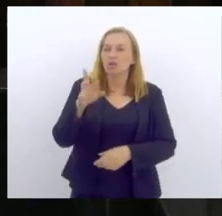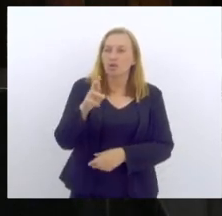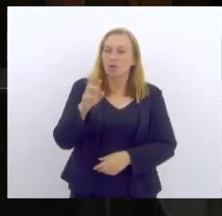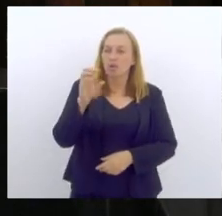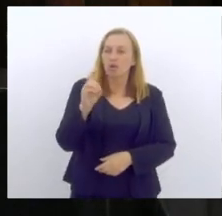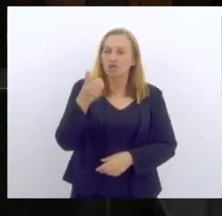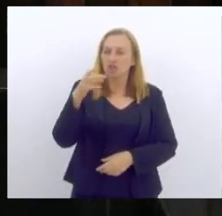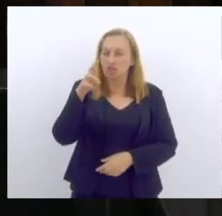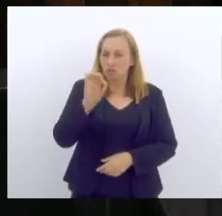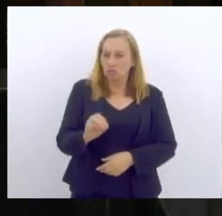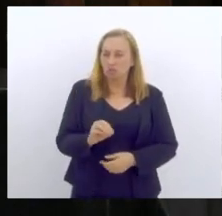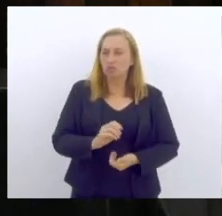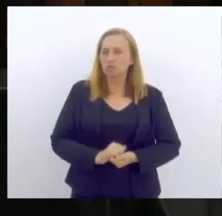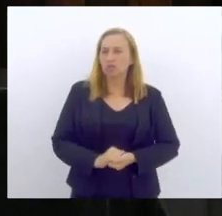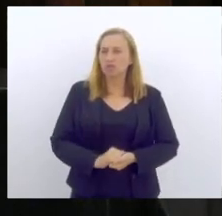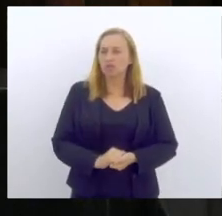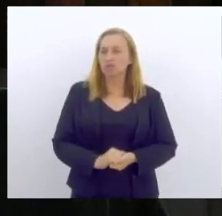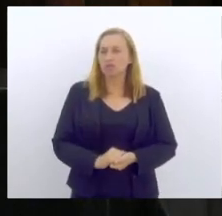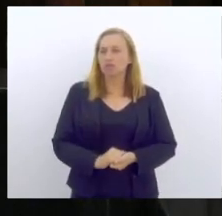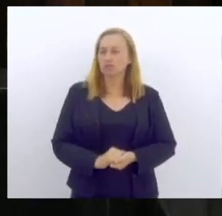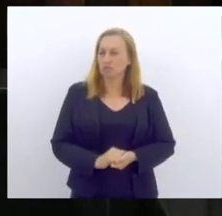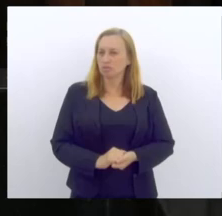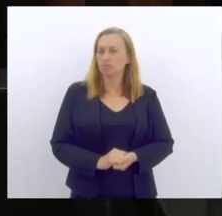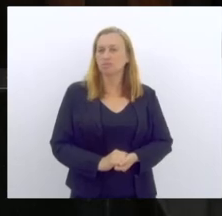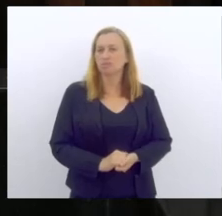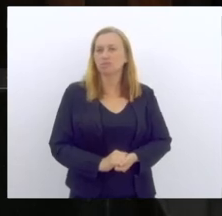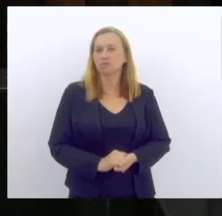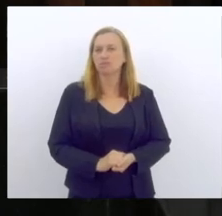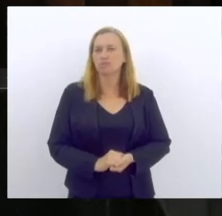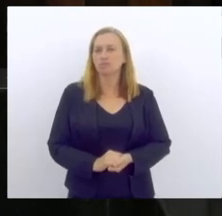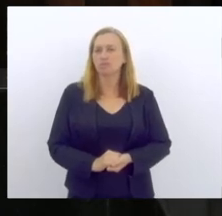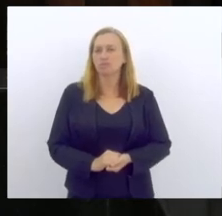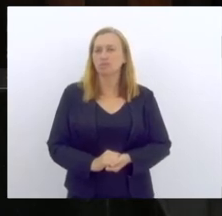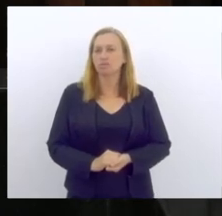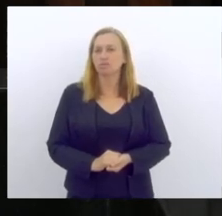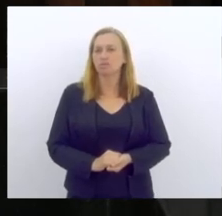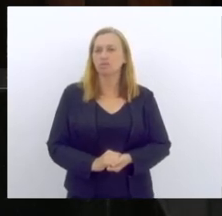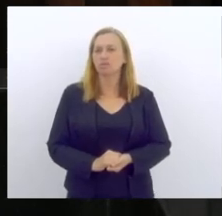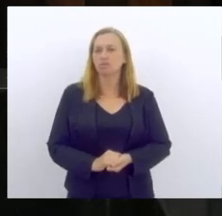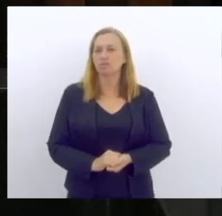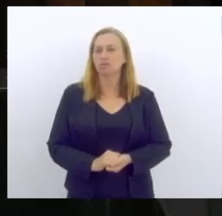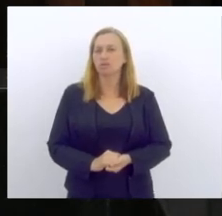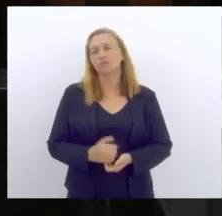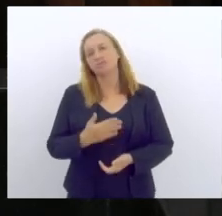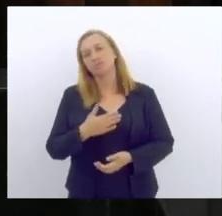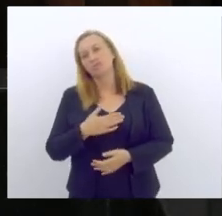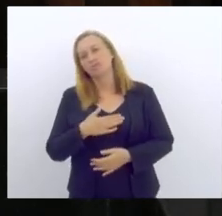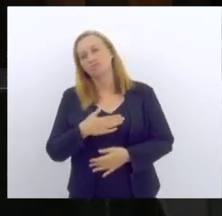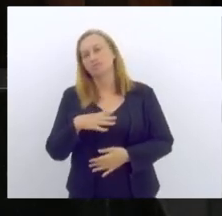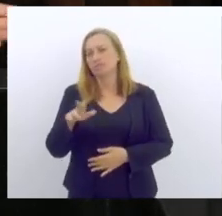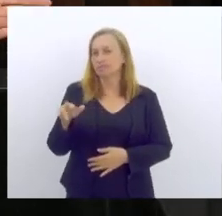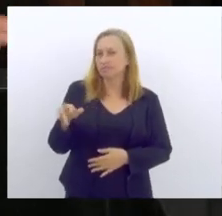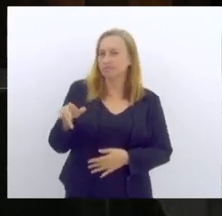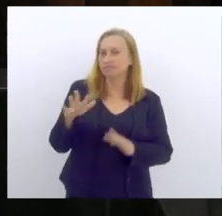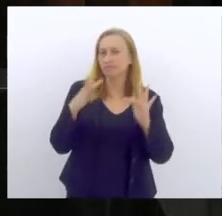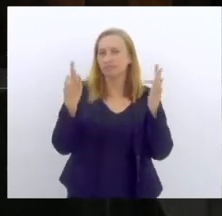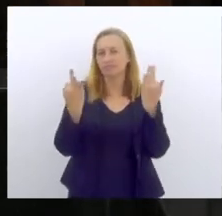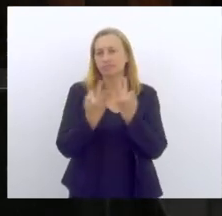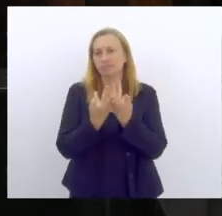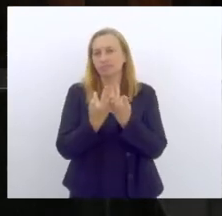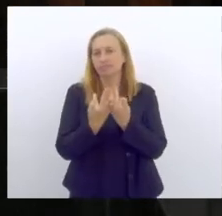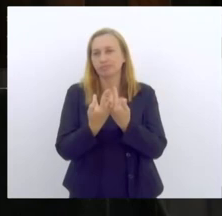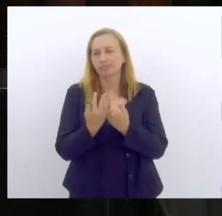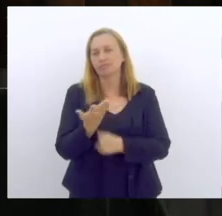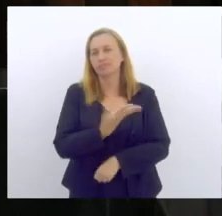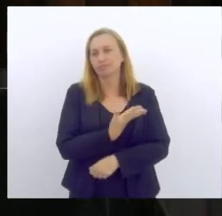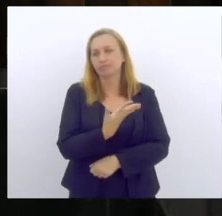presente bem minhas senhoras minha senhora meus meus Minhas irmãs meus familiares meus